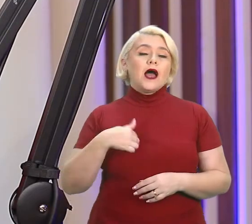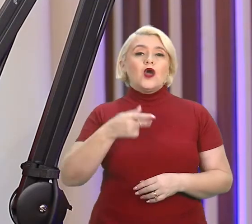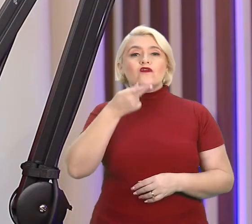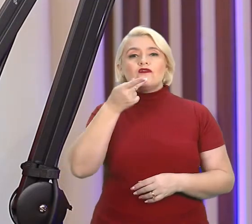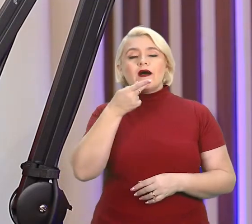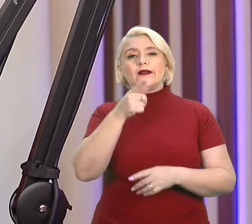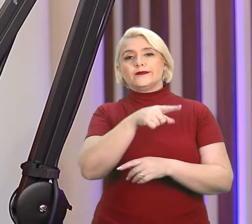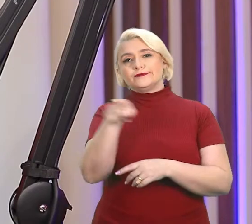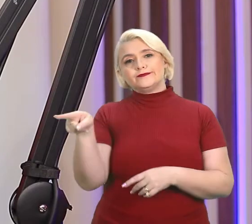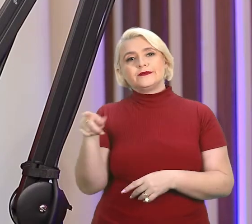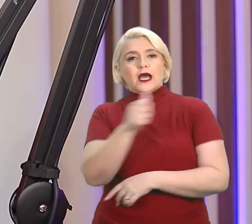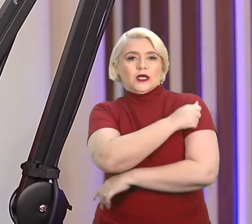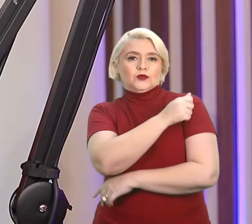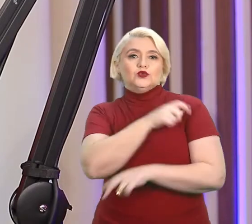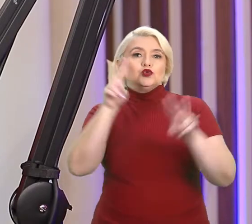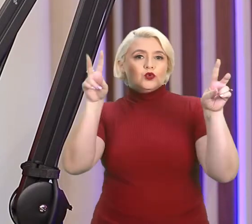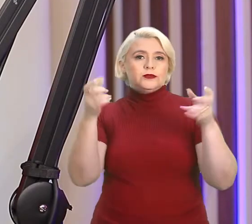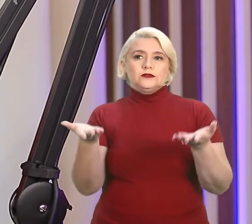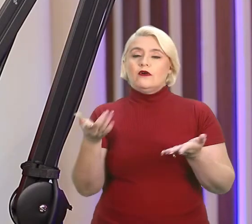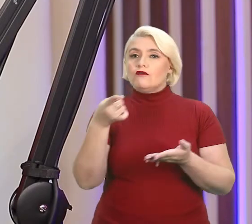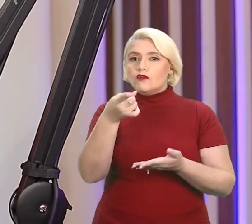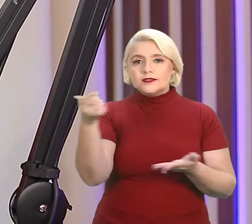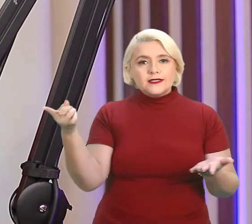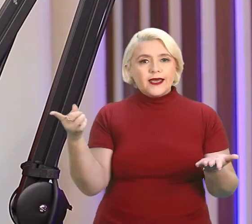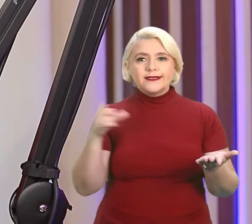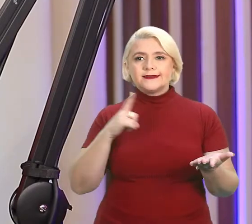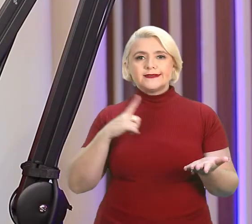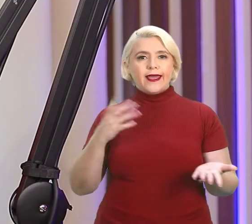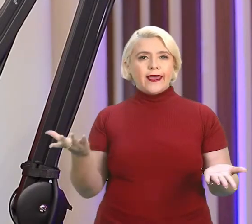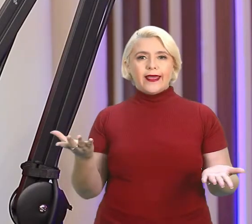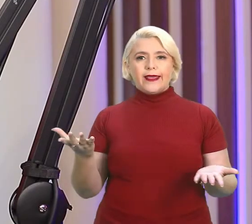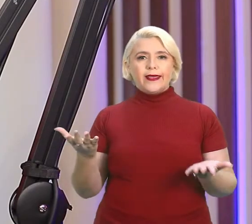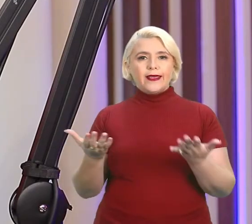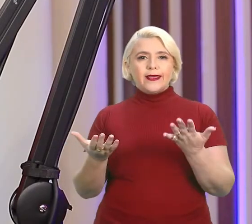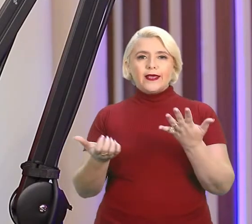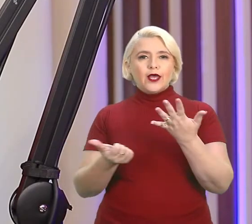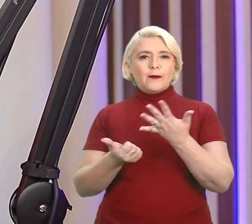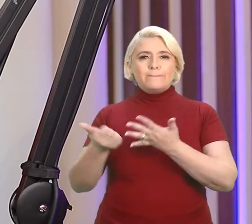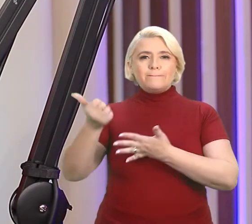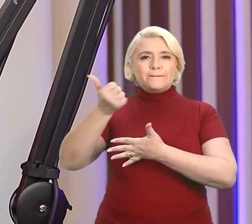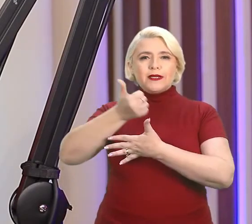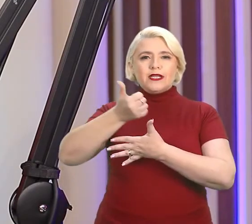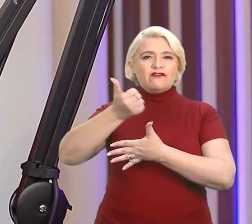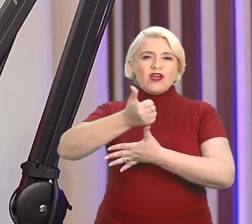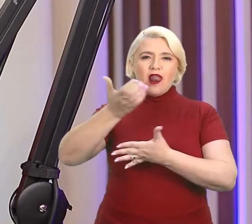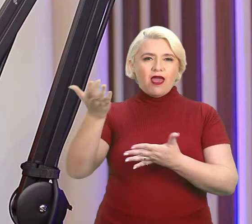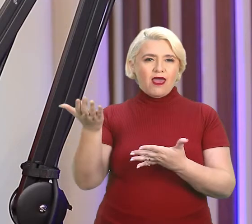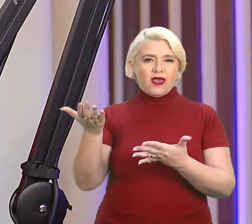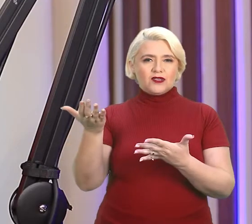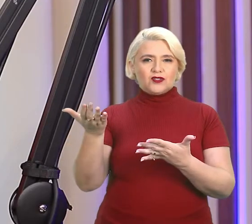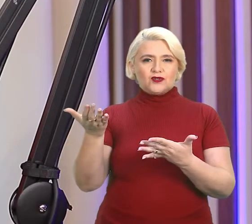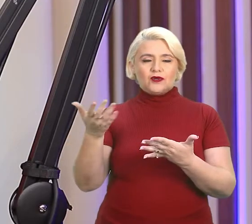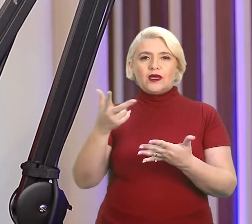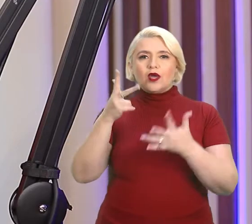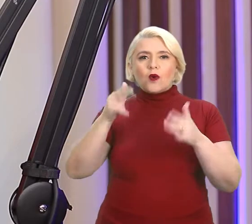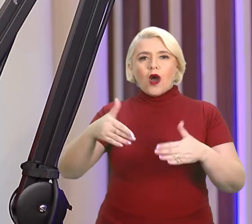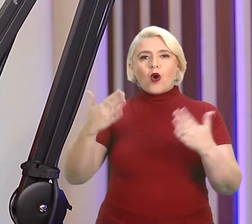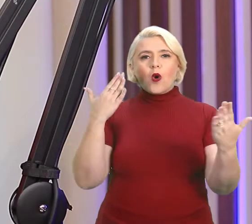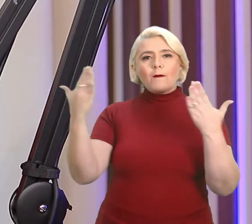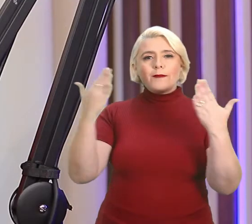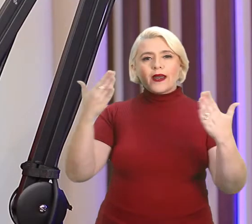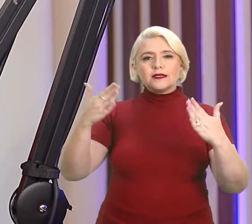falo muito, assim, sobre isso. Gente, hoje vocês estão pegando uma avenida